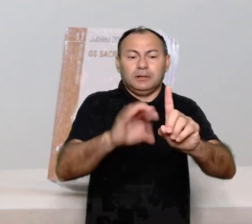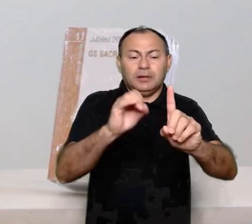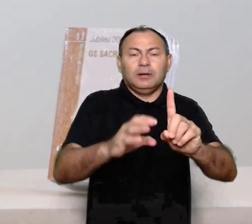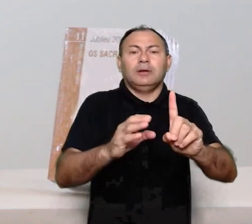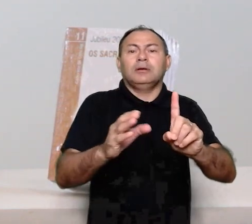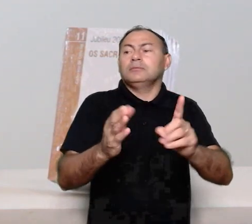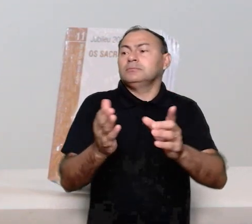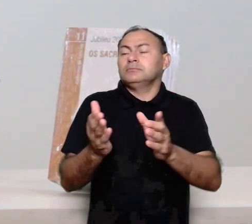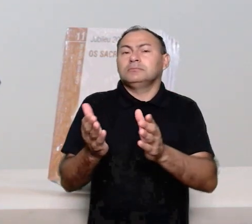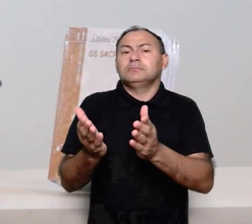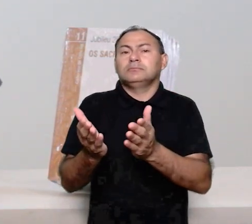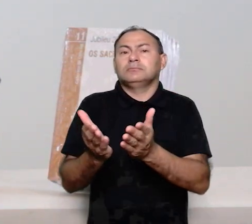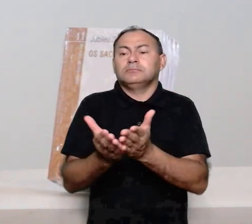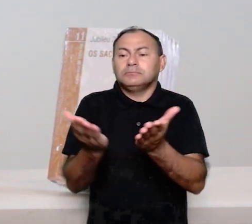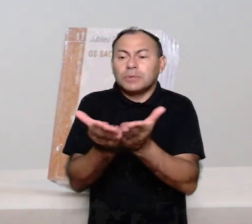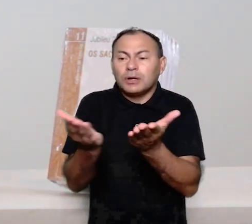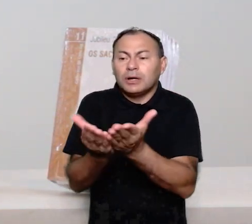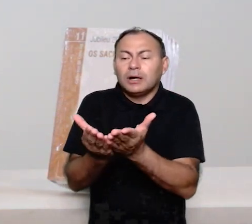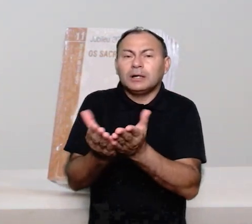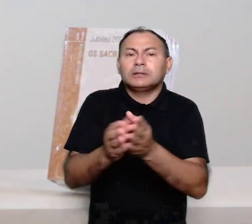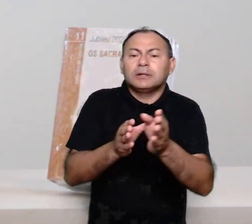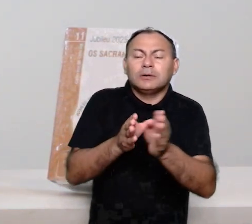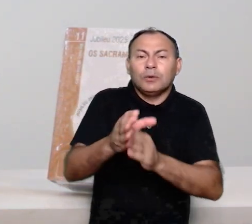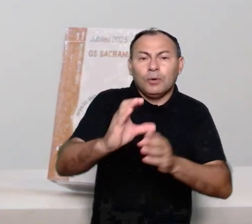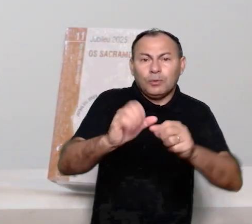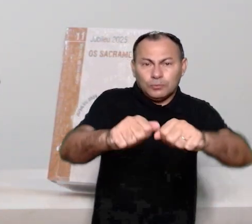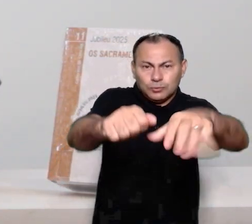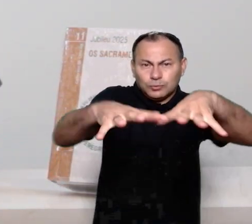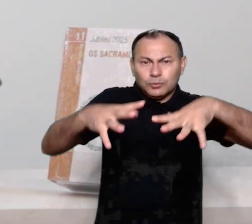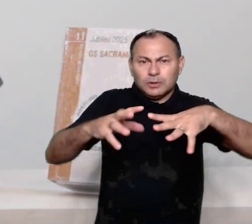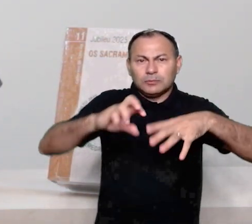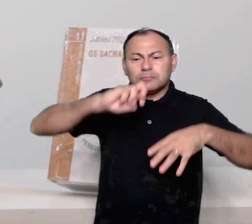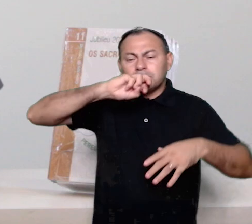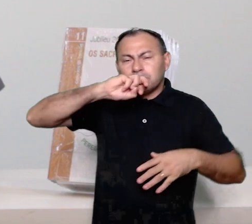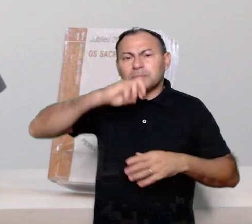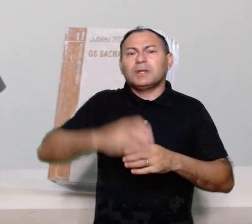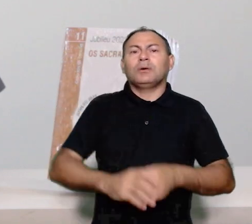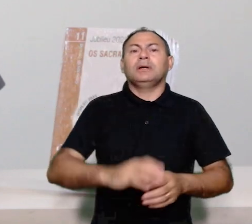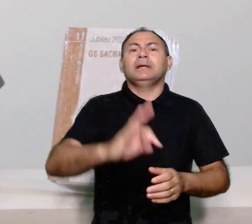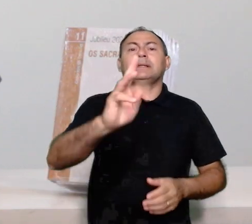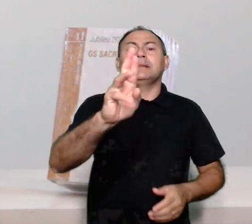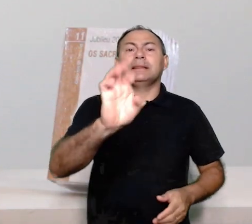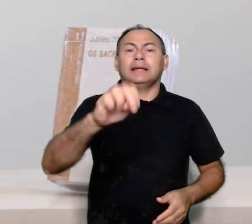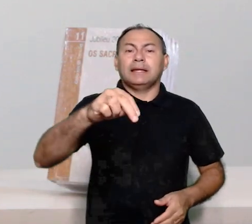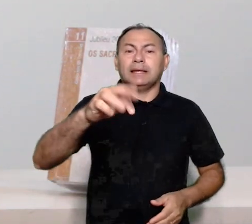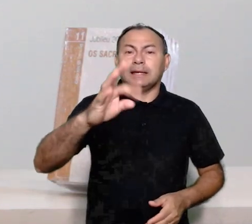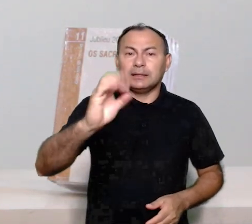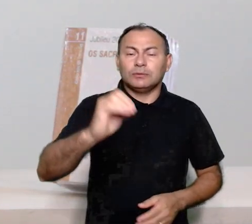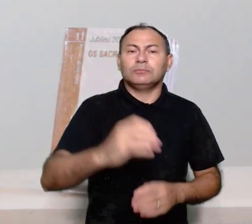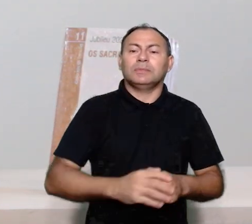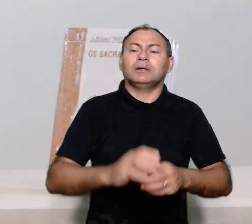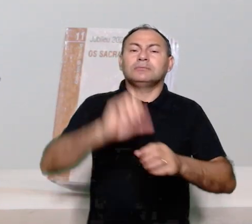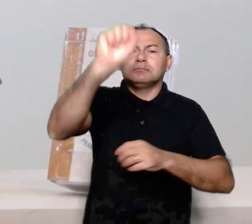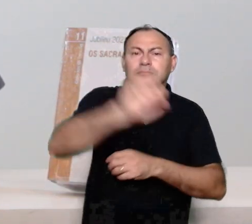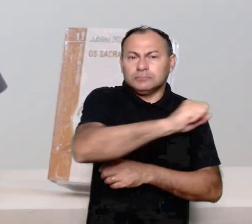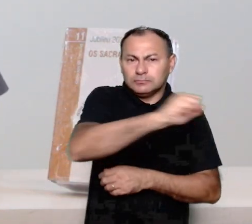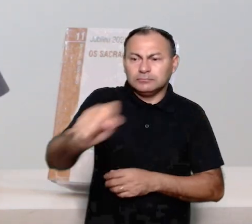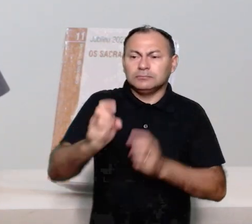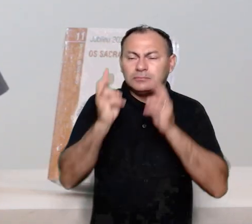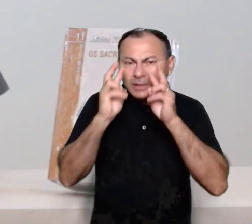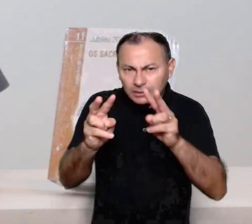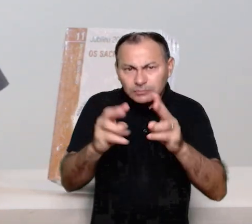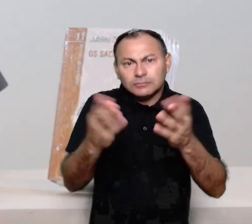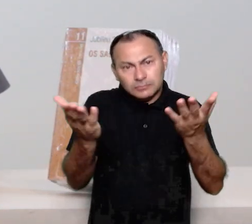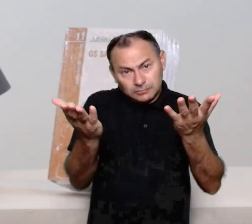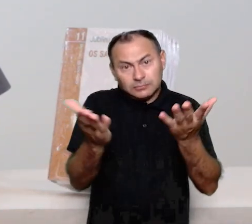doutrina protestante, questionada pelo Concílio de Trento, na questão sacramentária. Diante